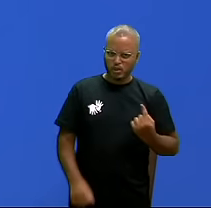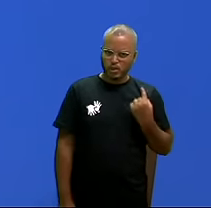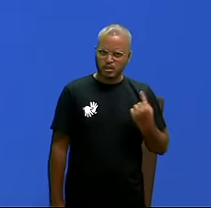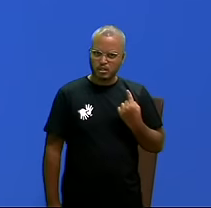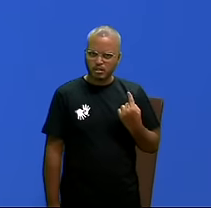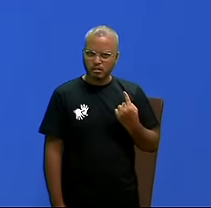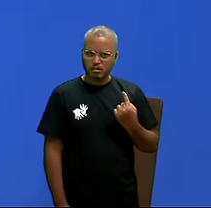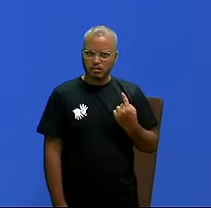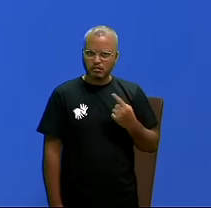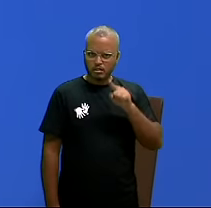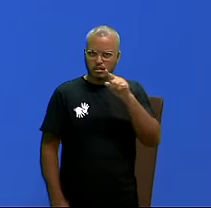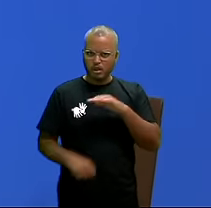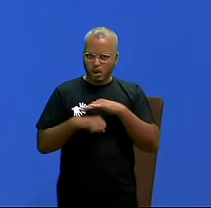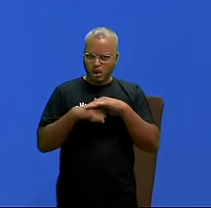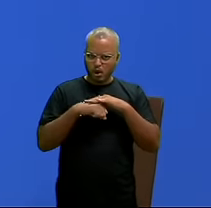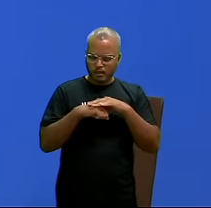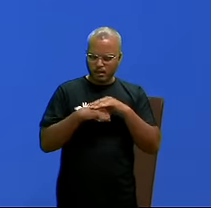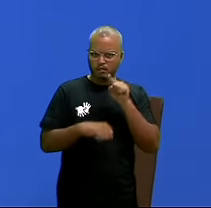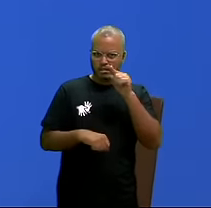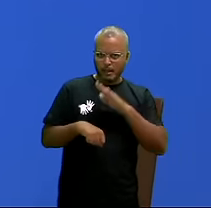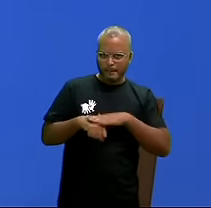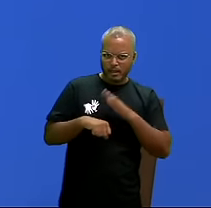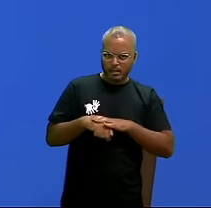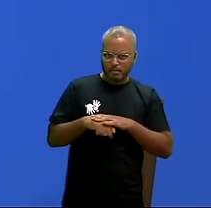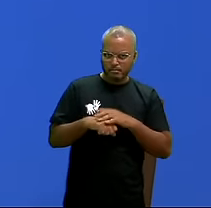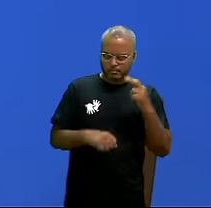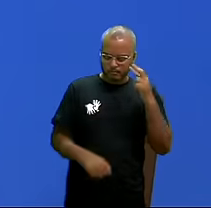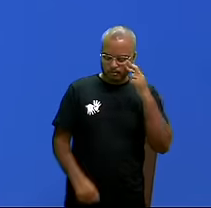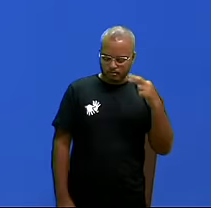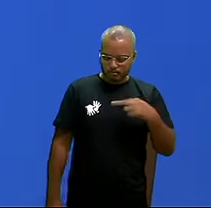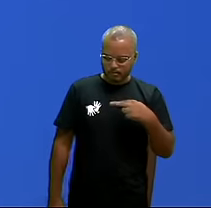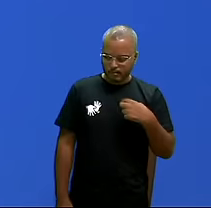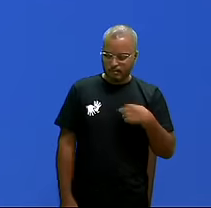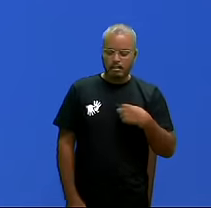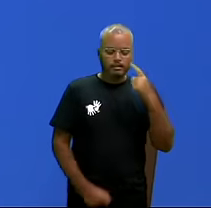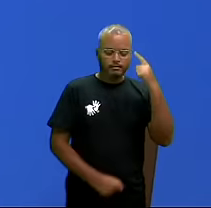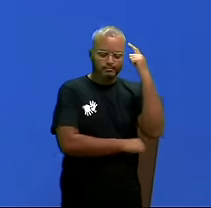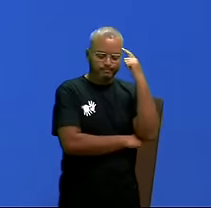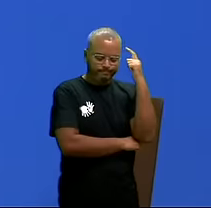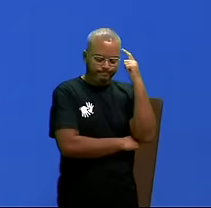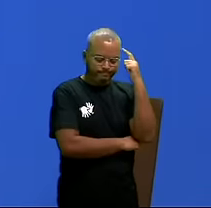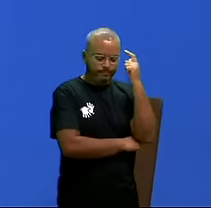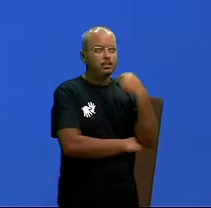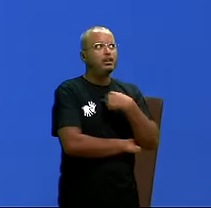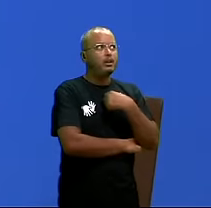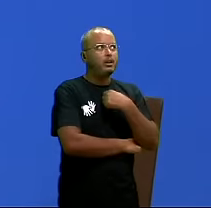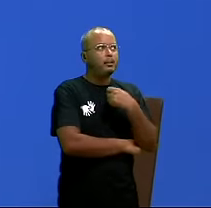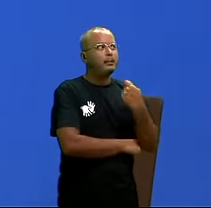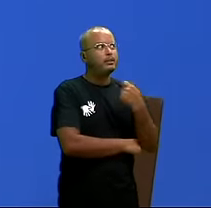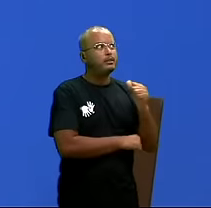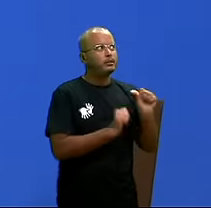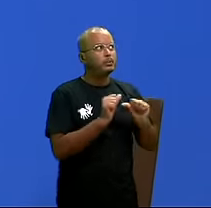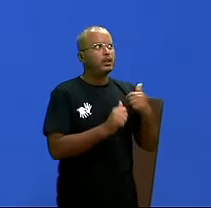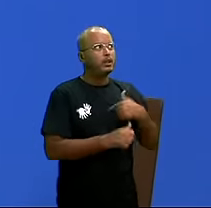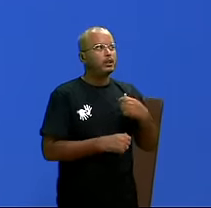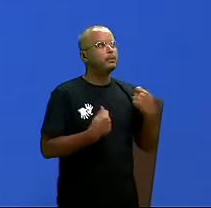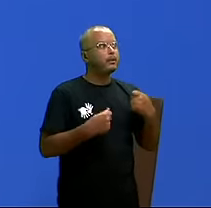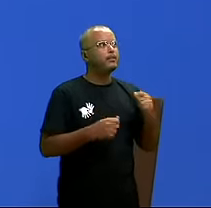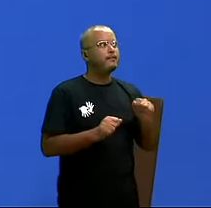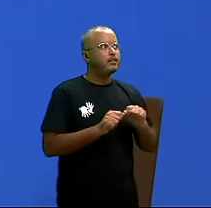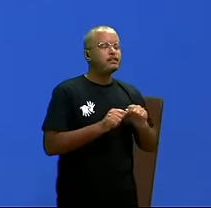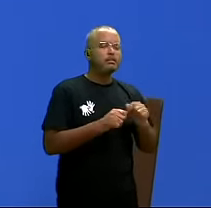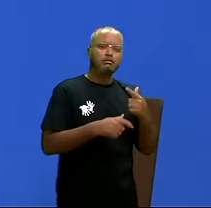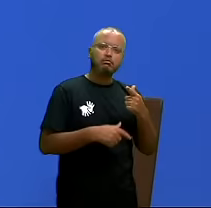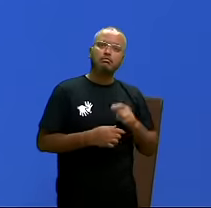achei que só eu que era maluco. Temos uma igreja que precisa de ajuda. Ah, pastor, será que isso é verdade mesmo? Vou te mostrar na